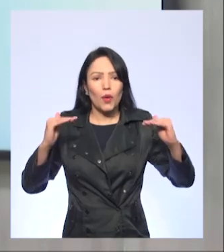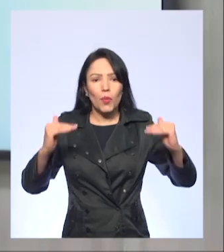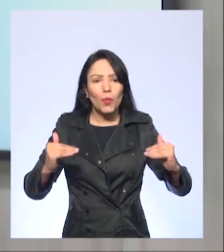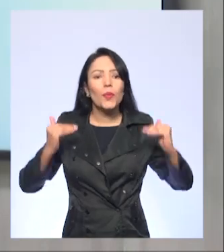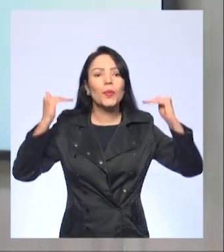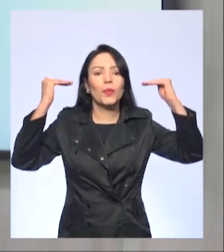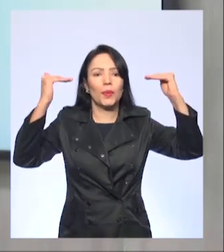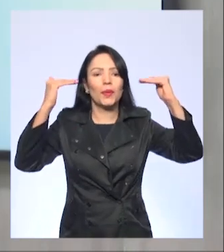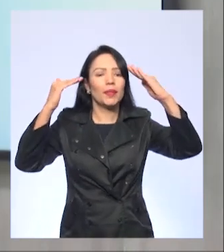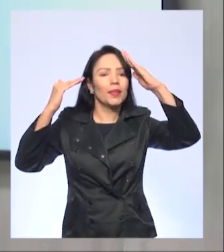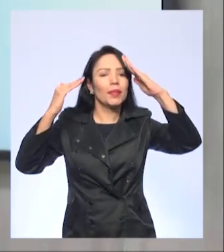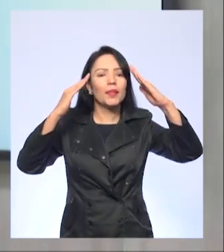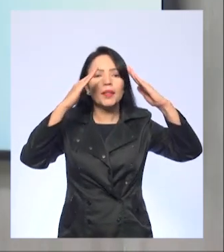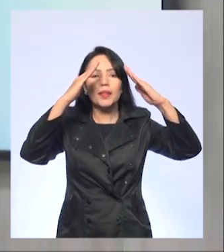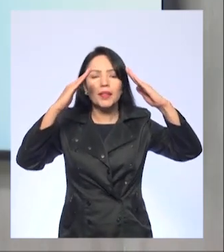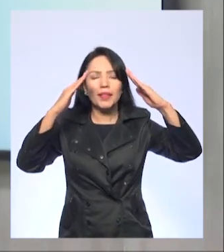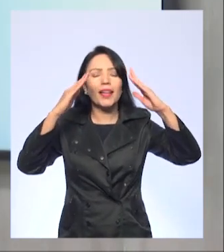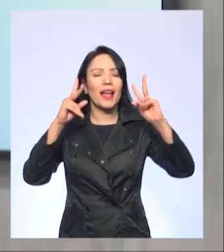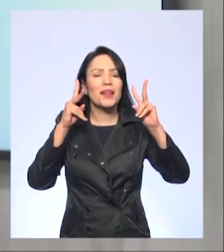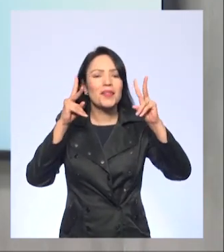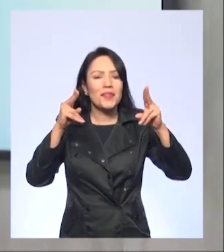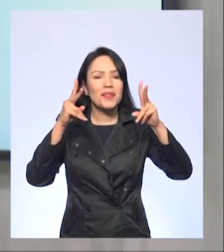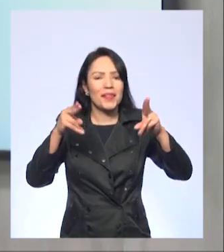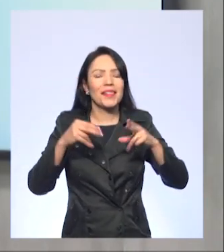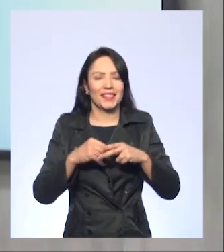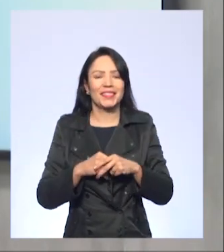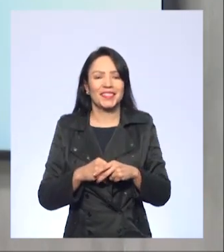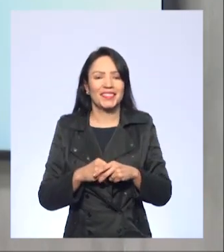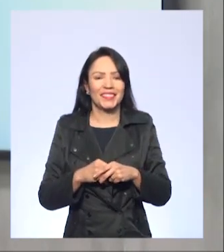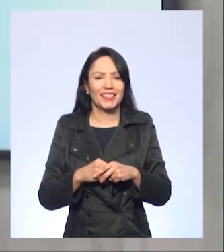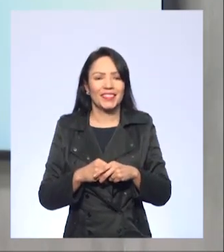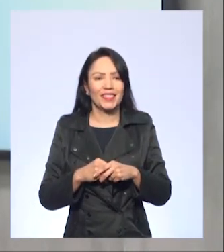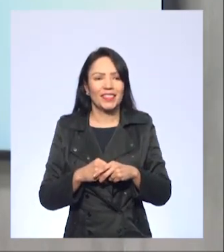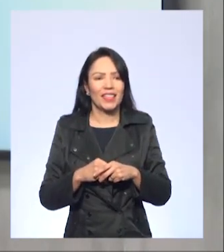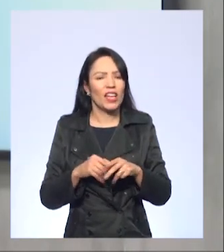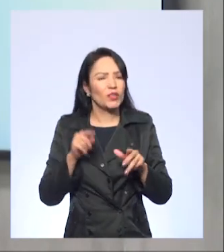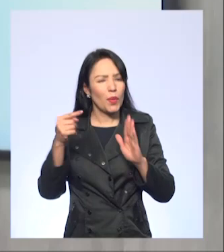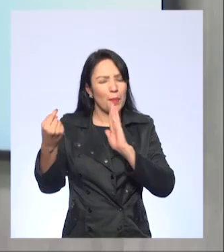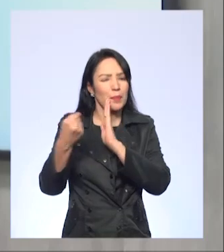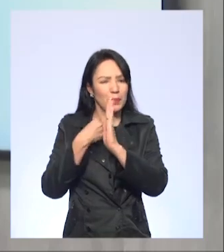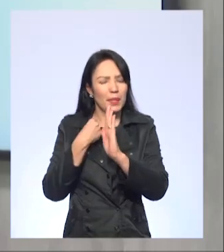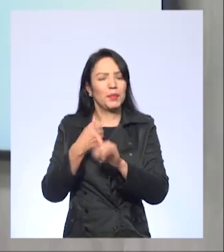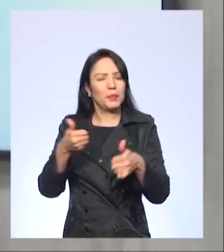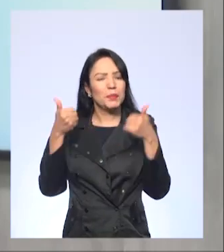do triangulão será o dobro da altura do triangulinho, e assim por diante. A sua pergunta foi